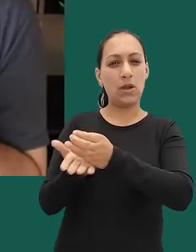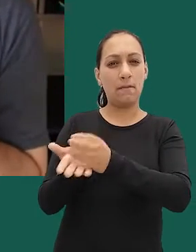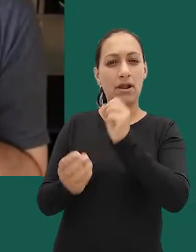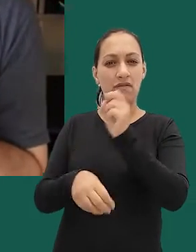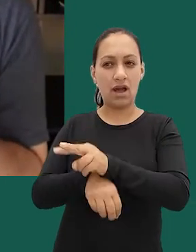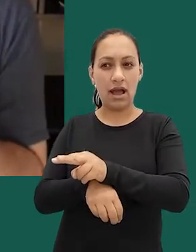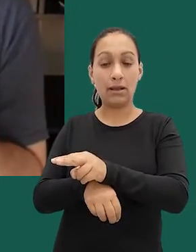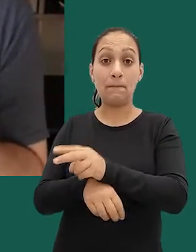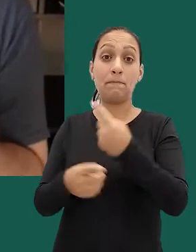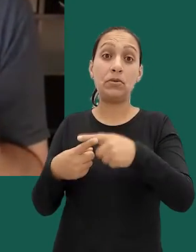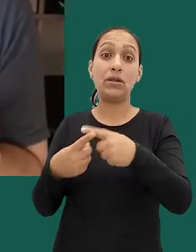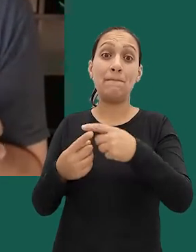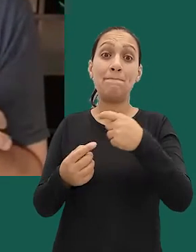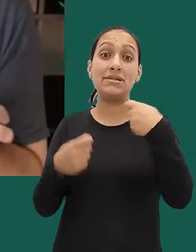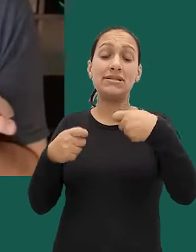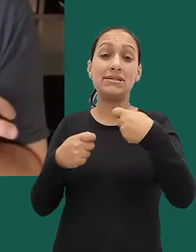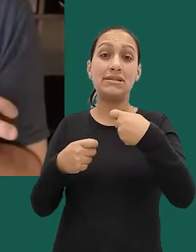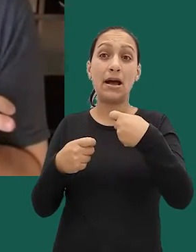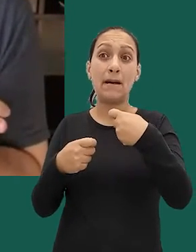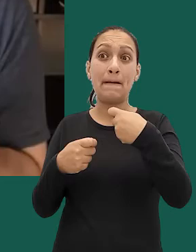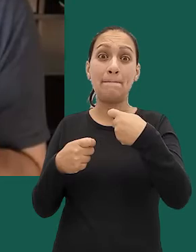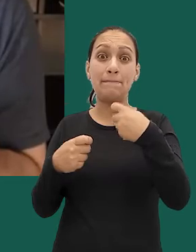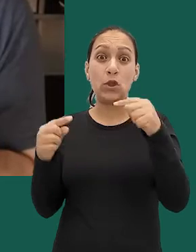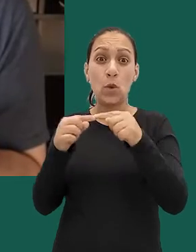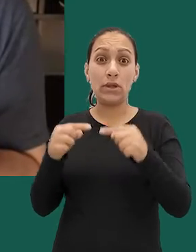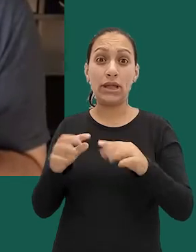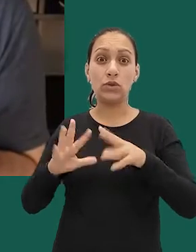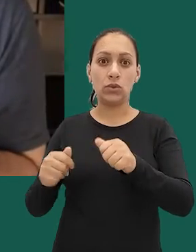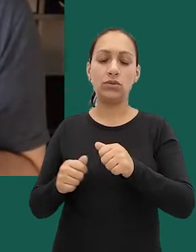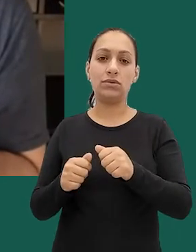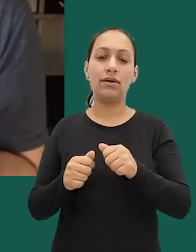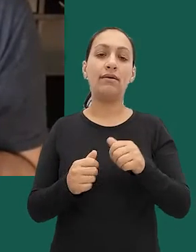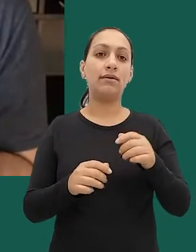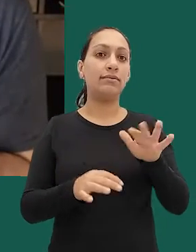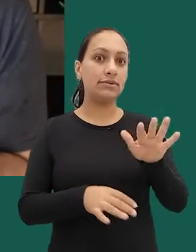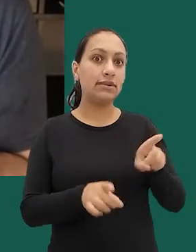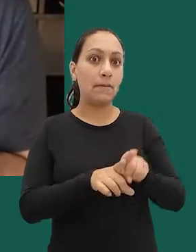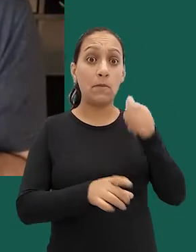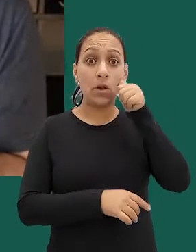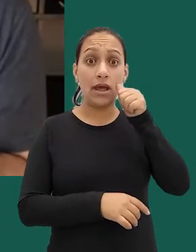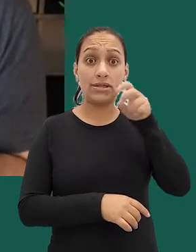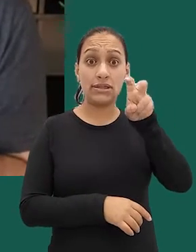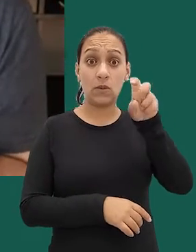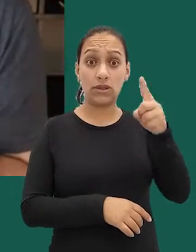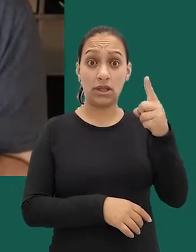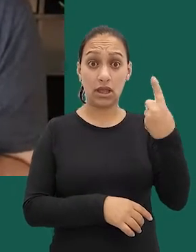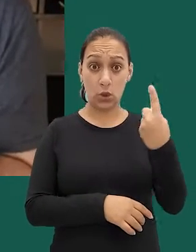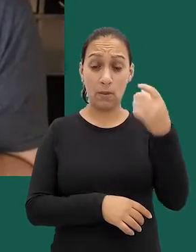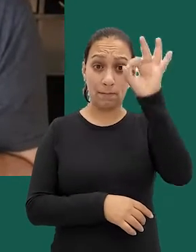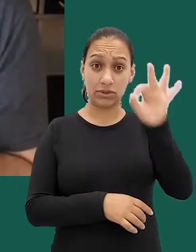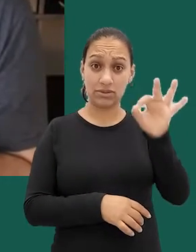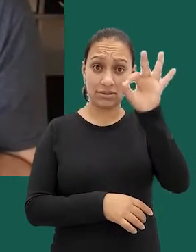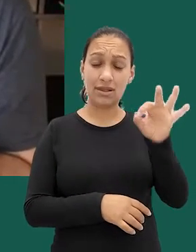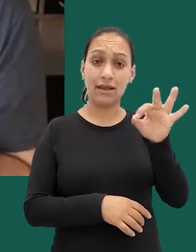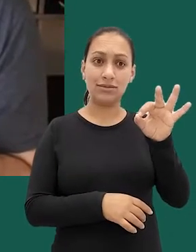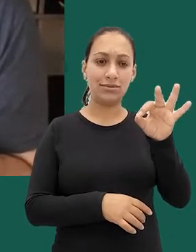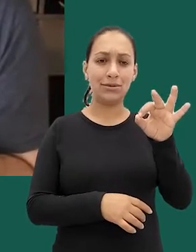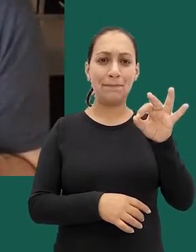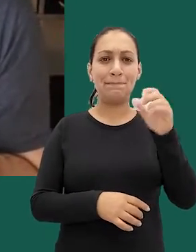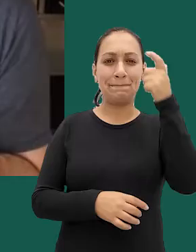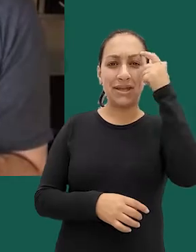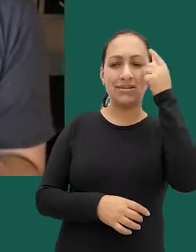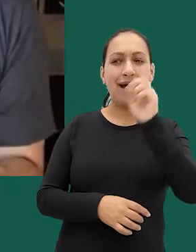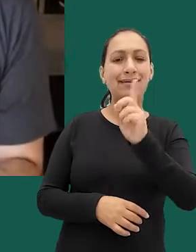se eu me lembro, 51% das mulheres hoje não aplicam para a maioria das vagas porque não preenche todos os requisitos, quando na verdade